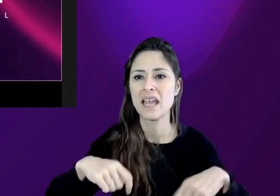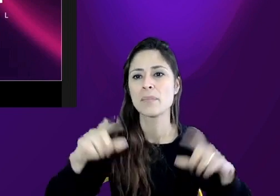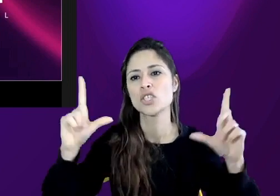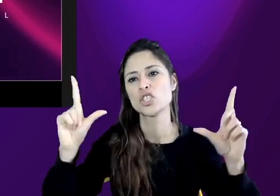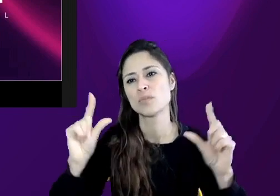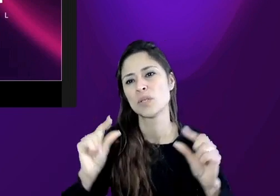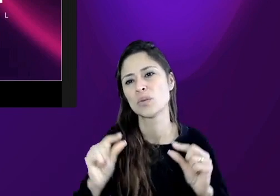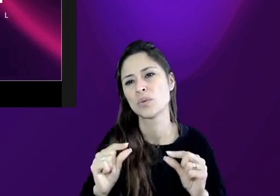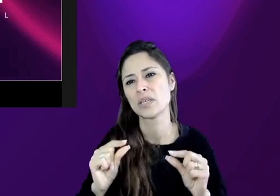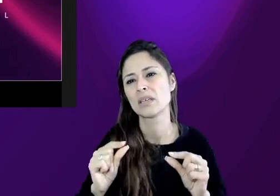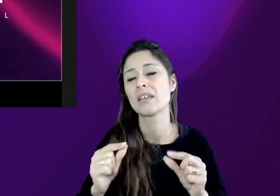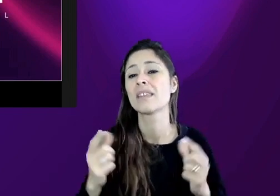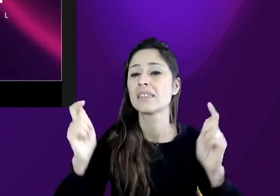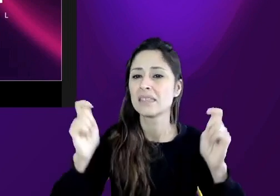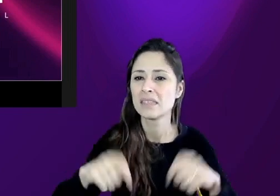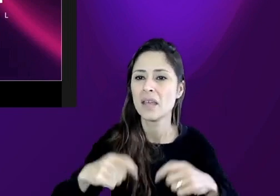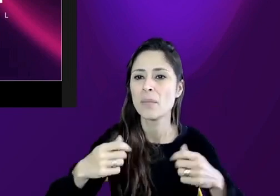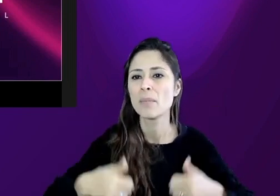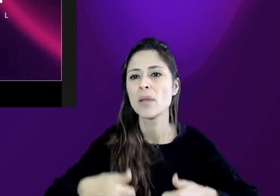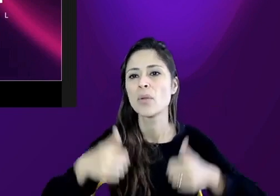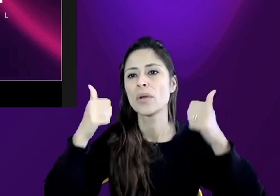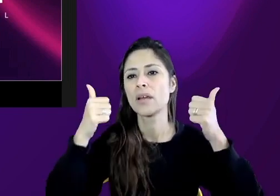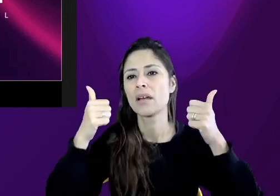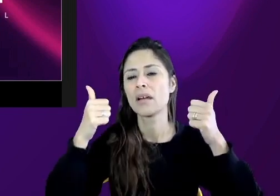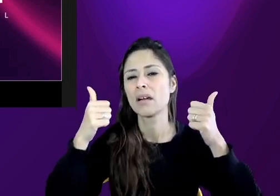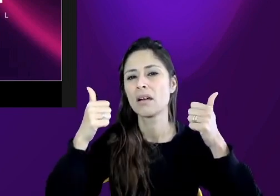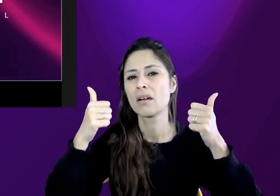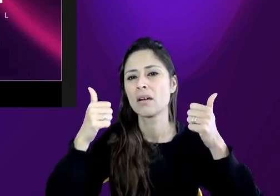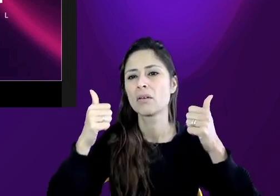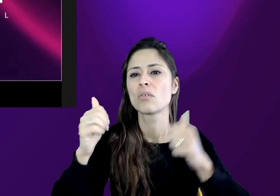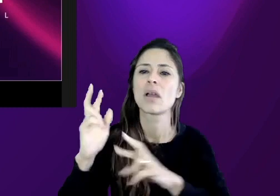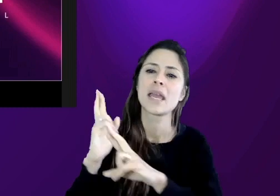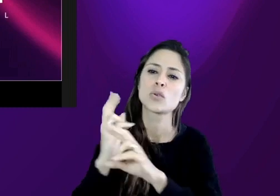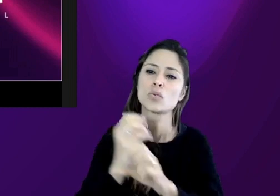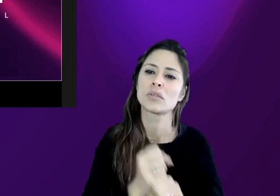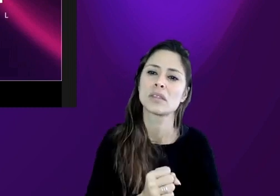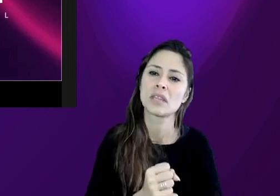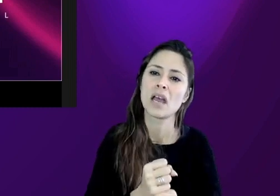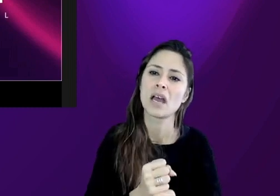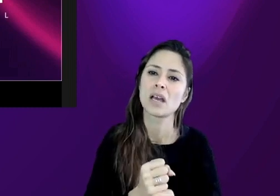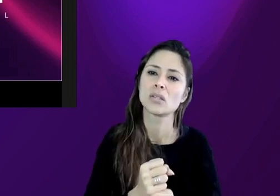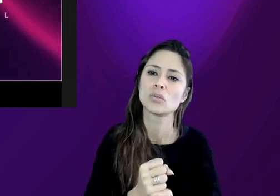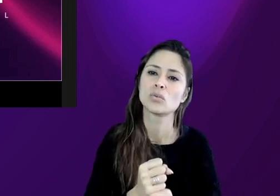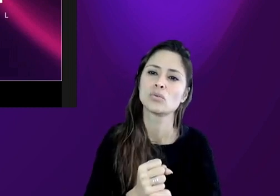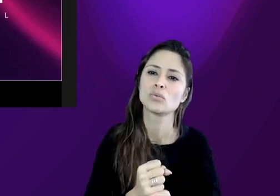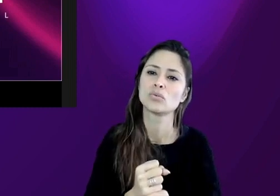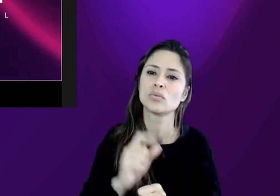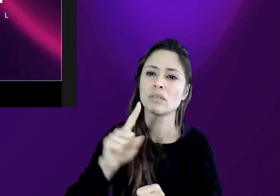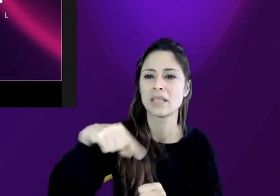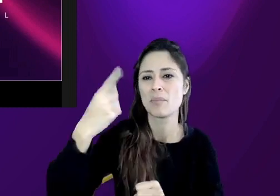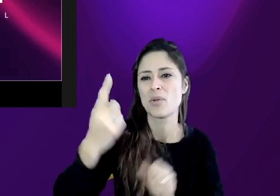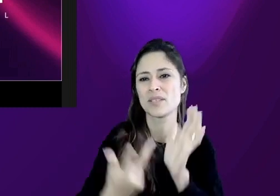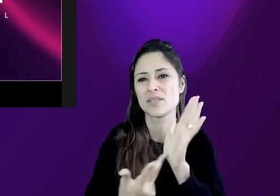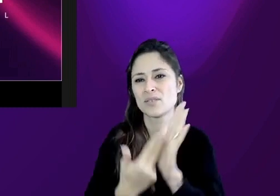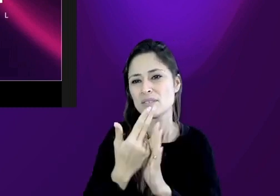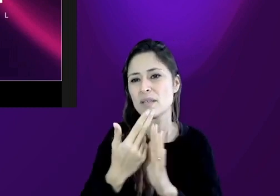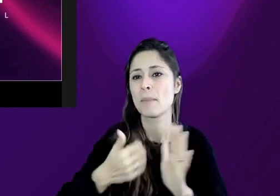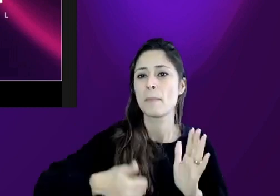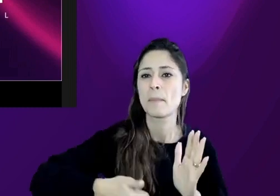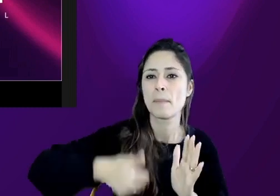melhora o resultado do espécimen cirúrgico, melhora a margem de